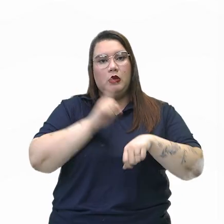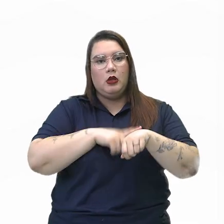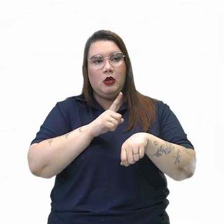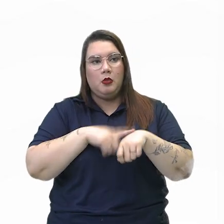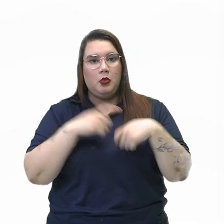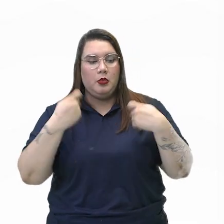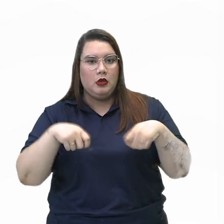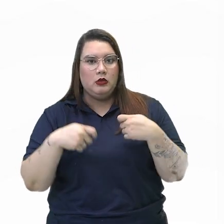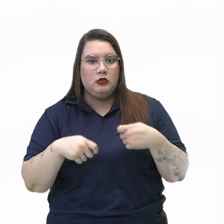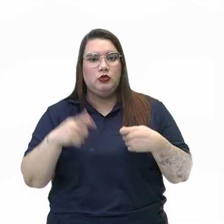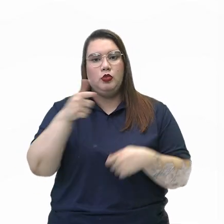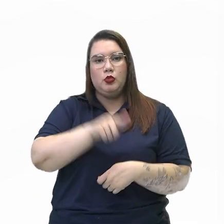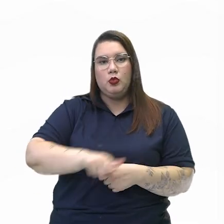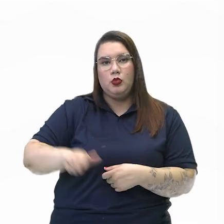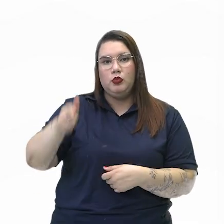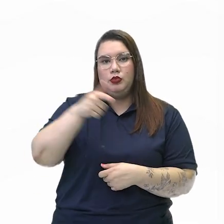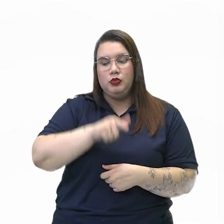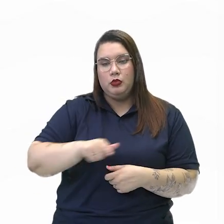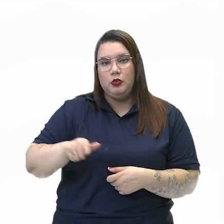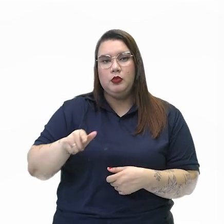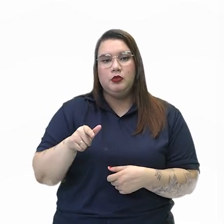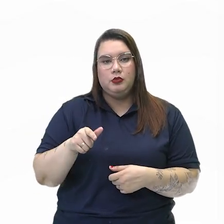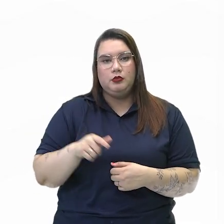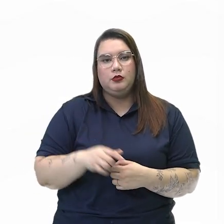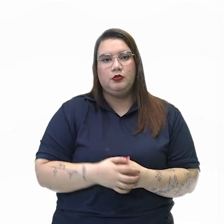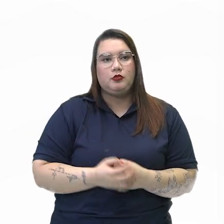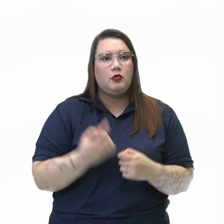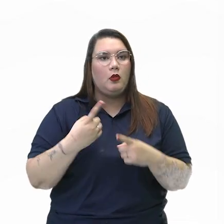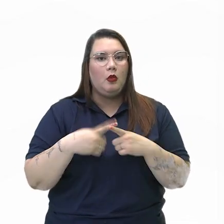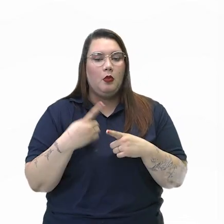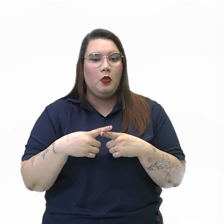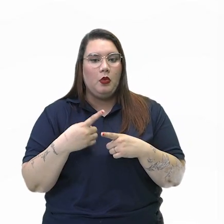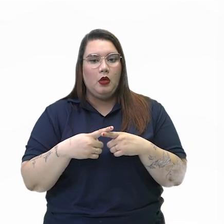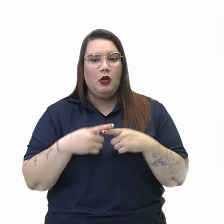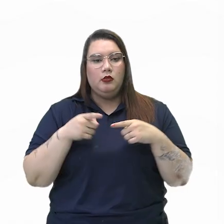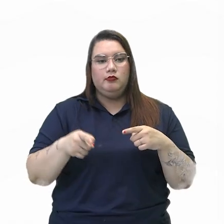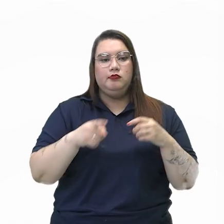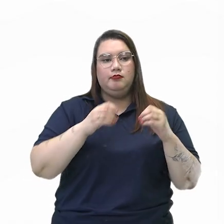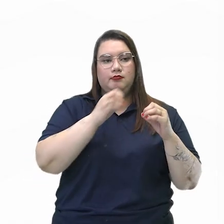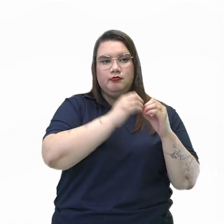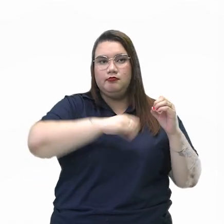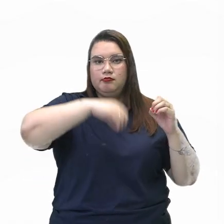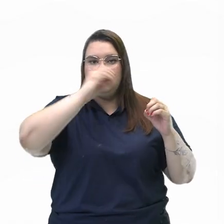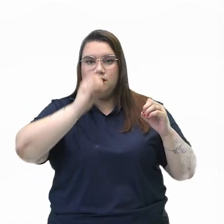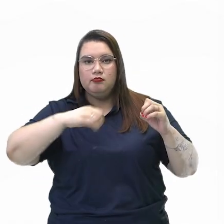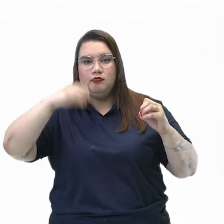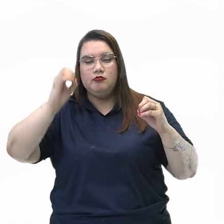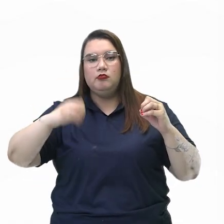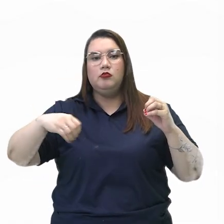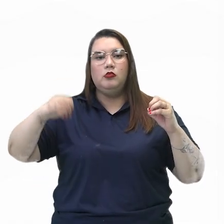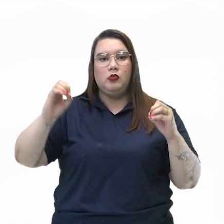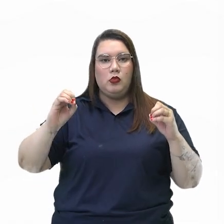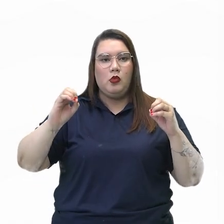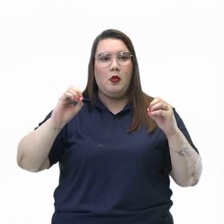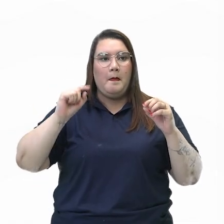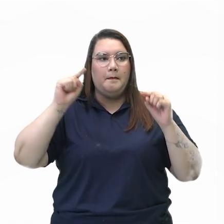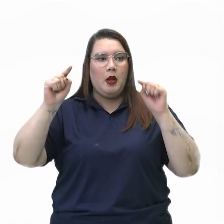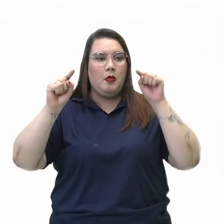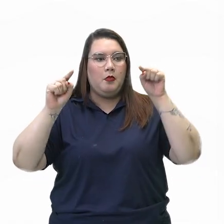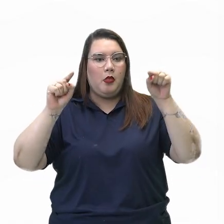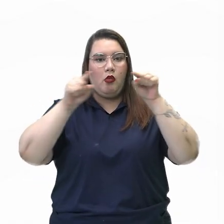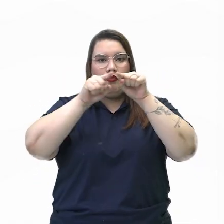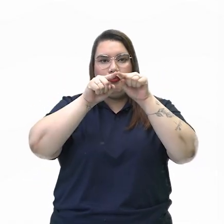se repita, para que o ciclo se repita. Porque o comprimento de onda, na verdade, é a distância entre dois pontos